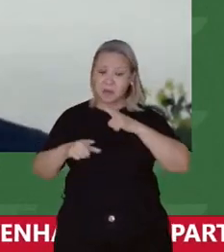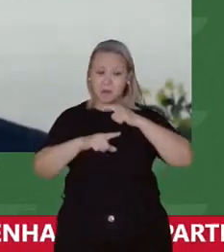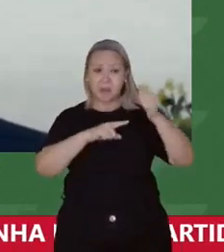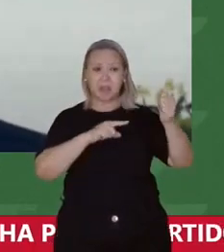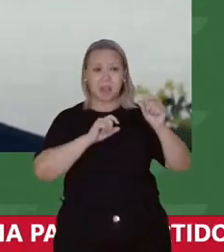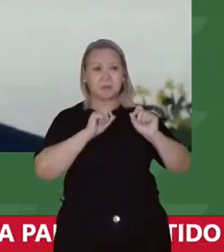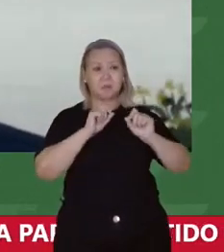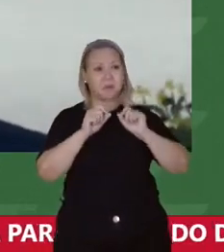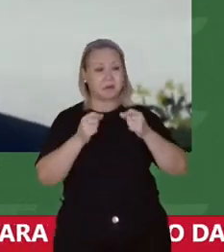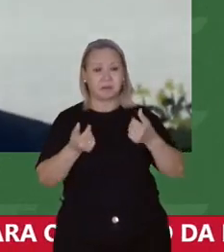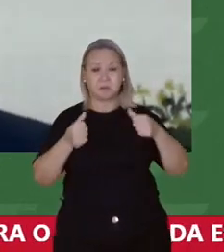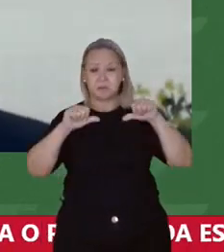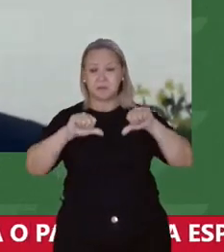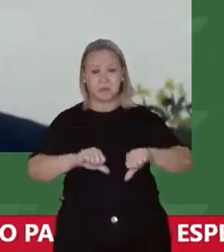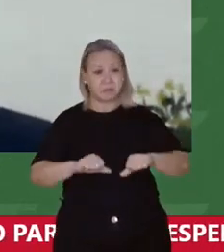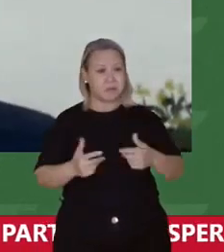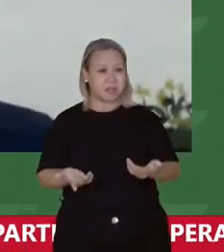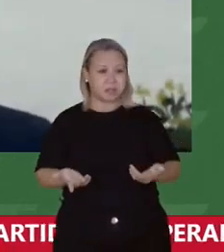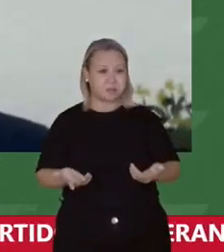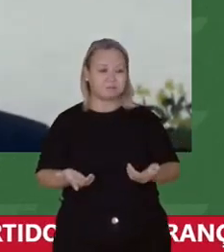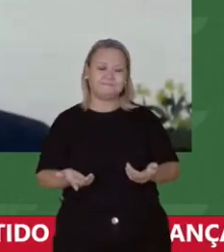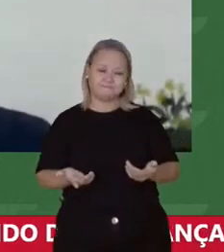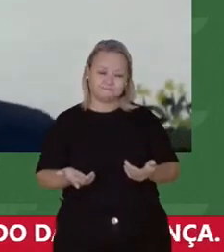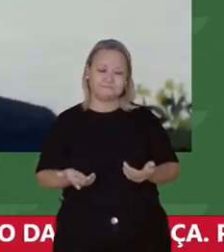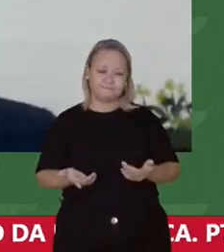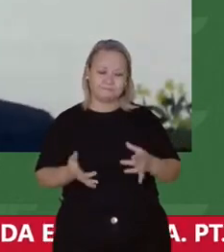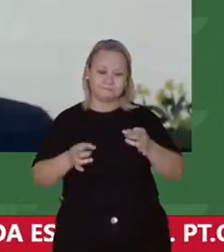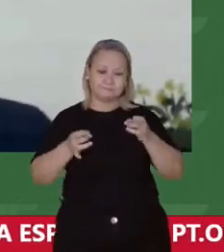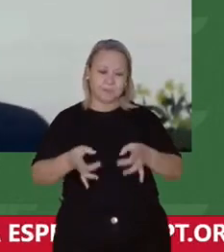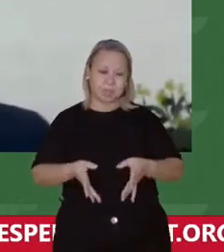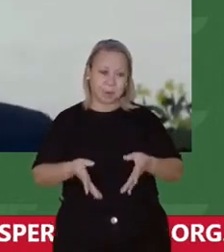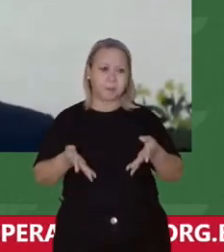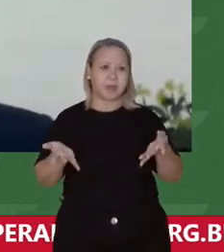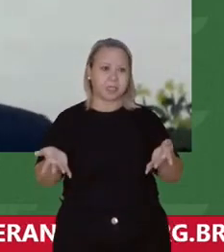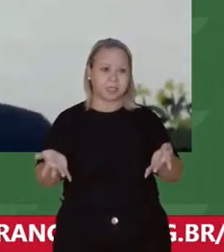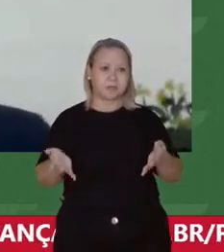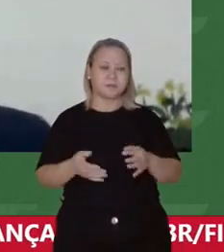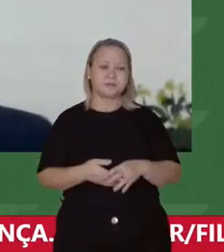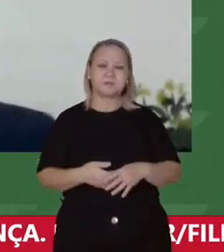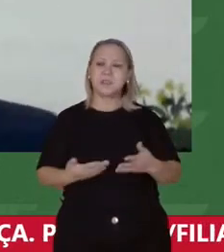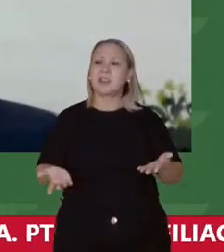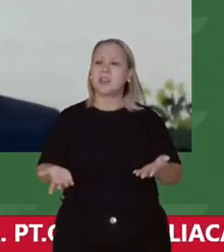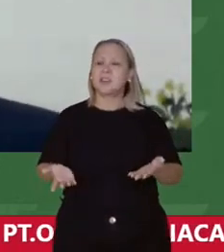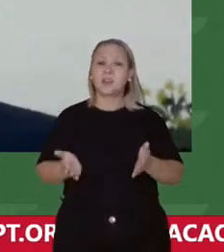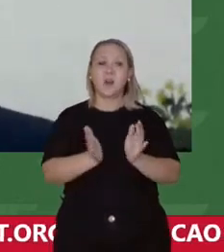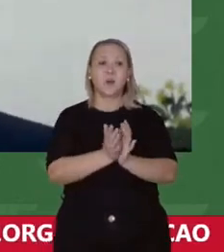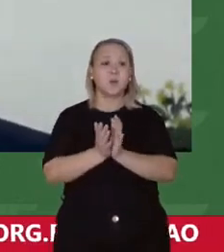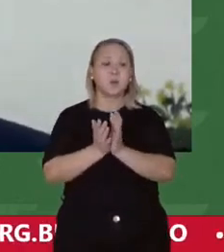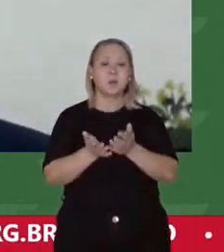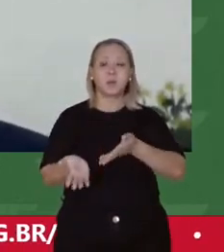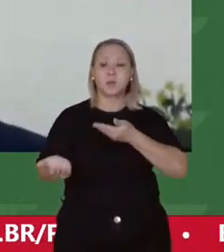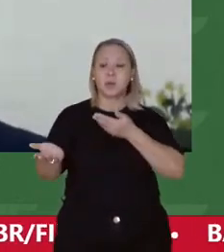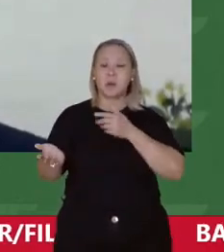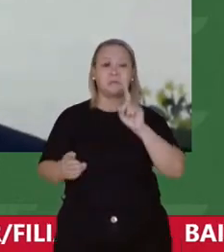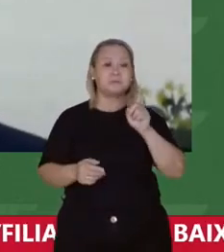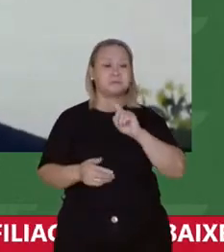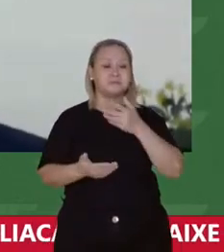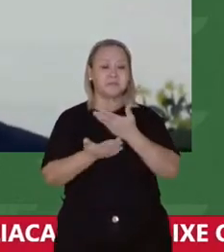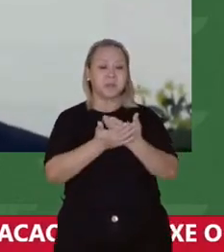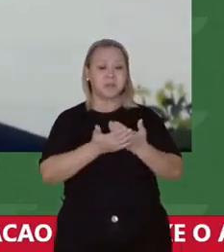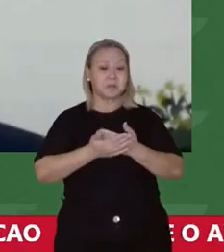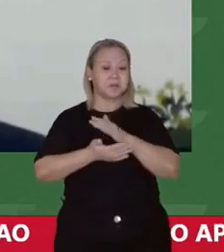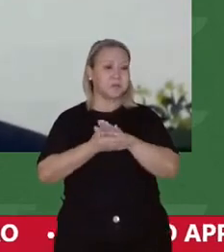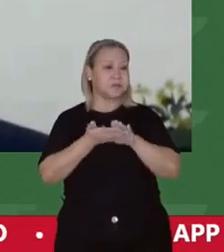projeto de país, projeto de nação. Também a evasão, né? Nem estudam, nem trabalham, chegamos aí mais de 30% dos jovens. Então o